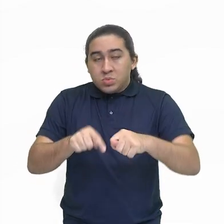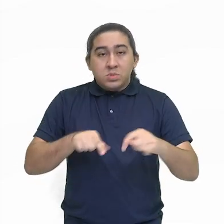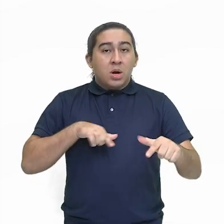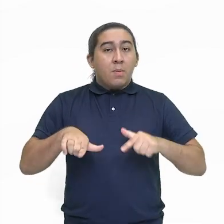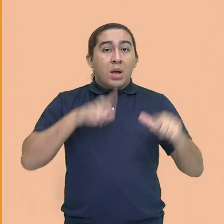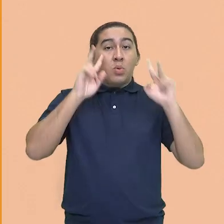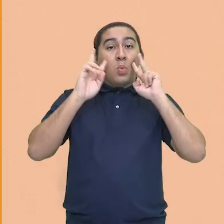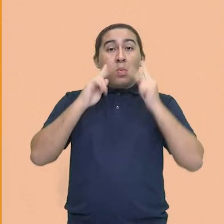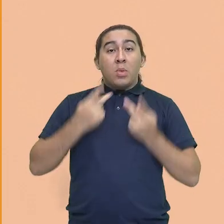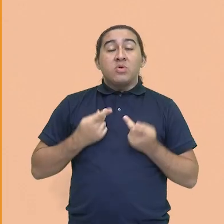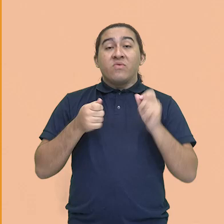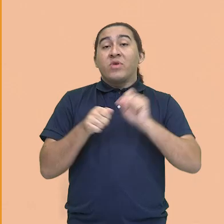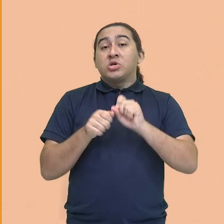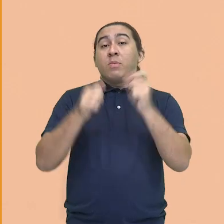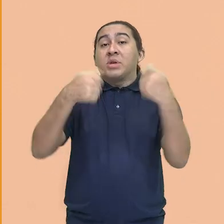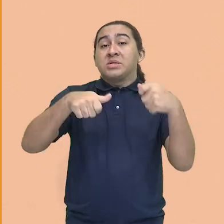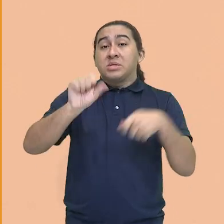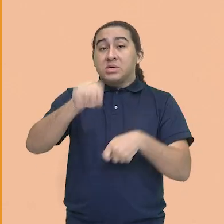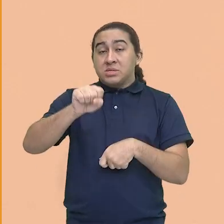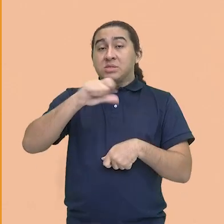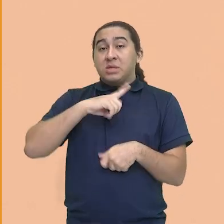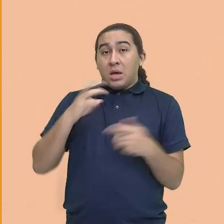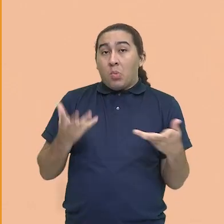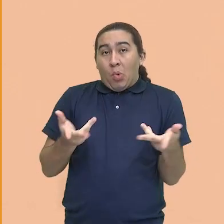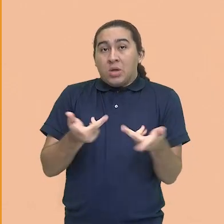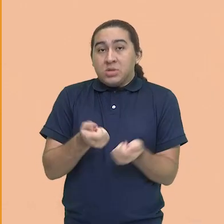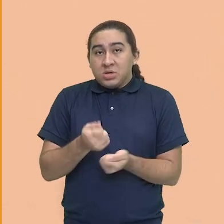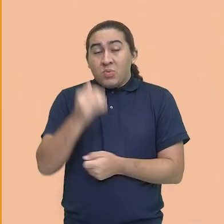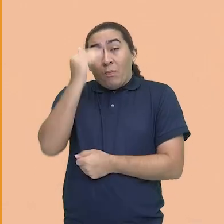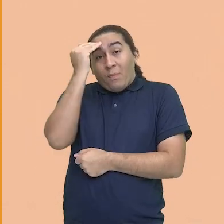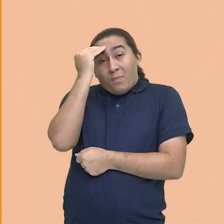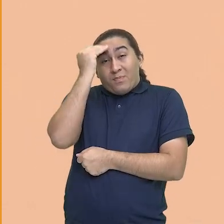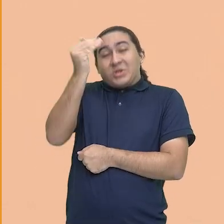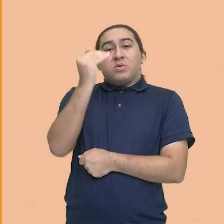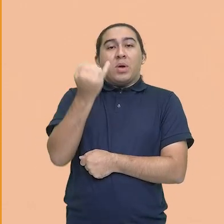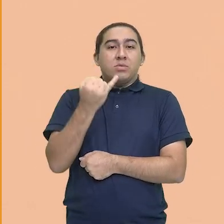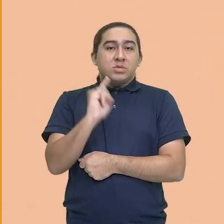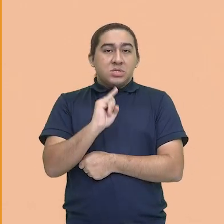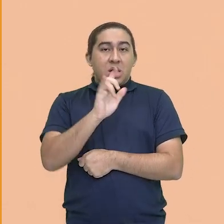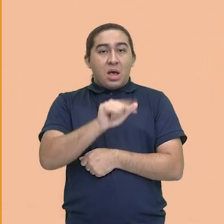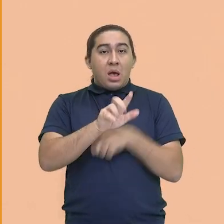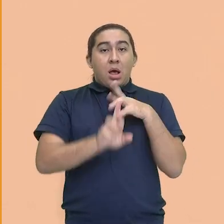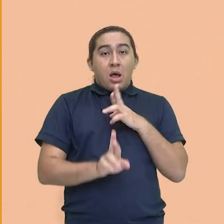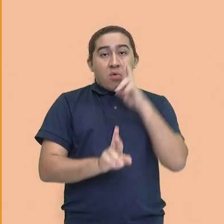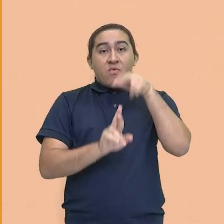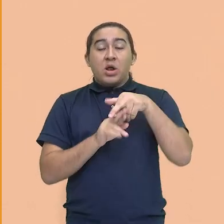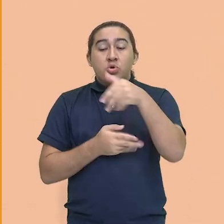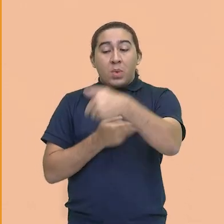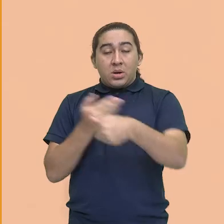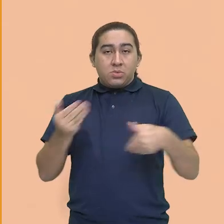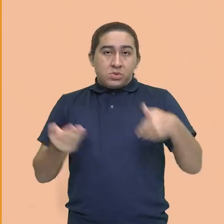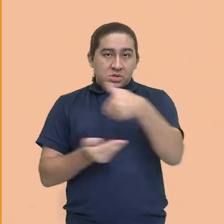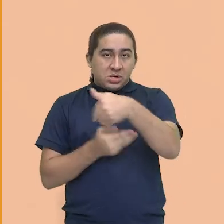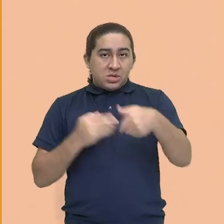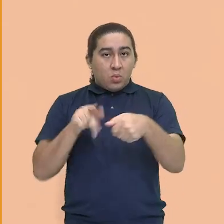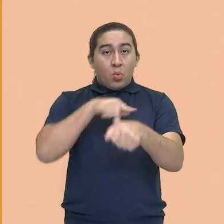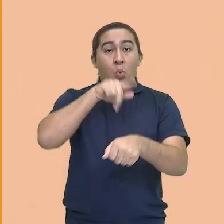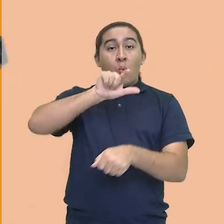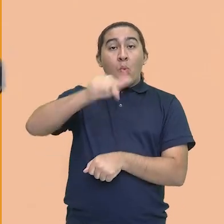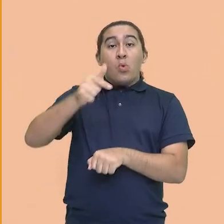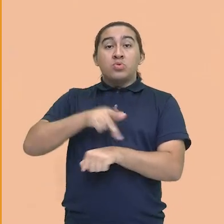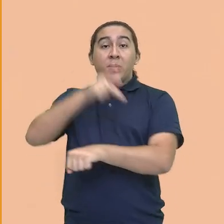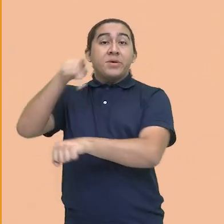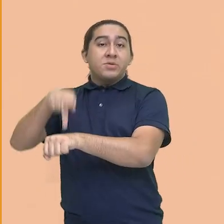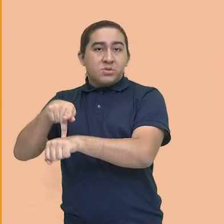realizam, ele tem que ser feito com qualidade, principalmente quando envolve uma negociação internacional. Então, a gente precisa produzir